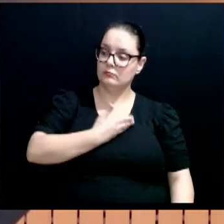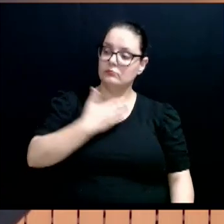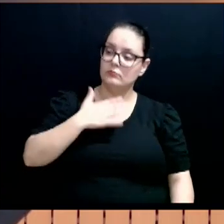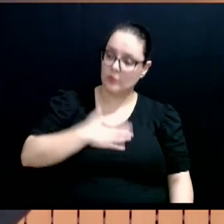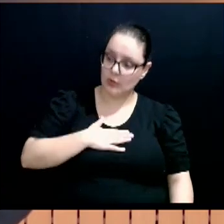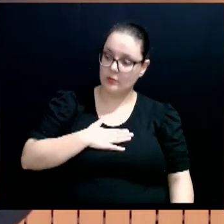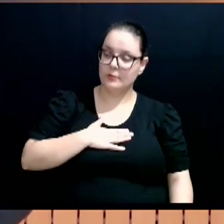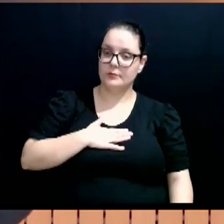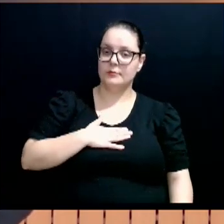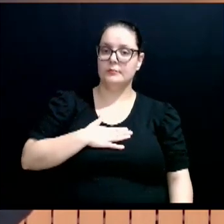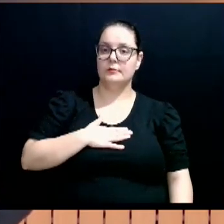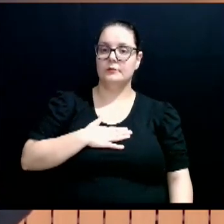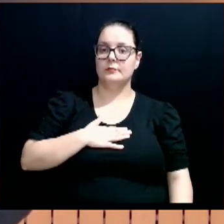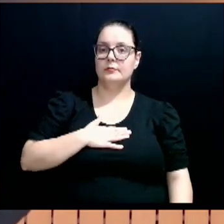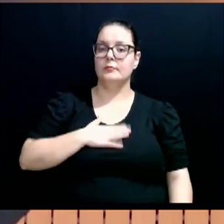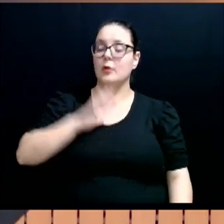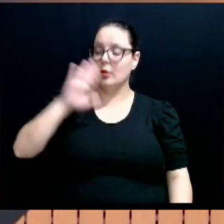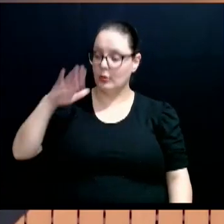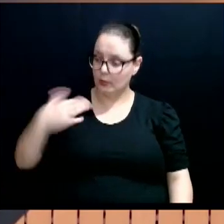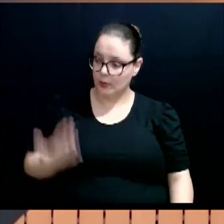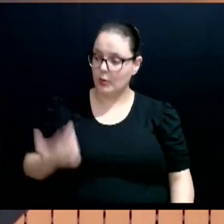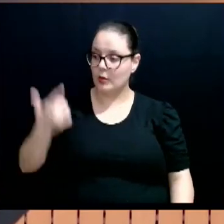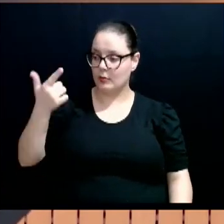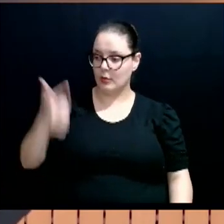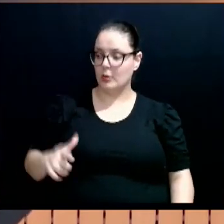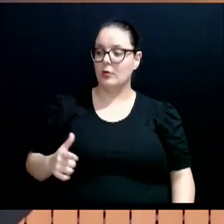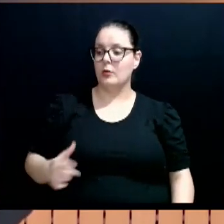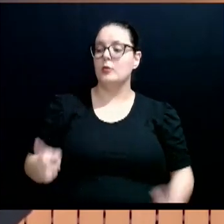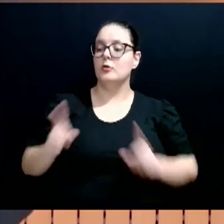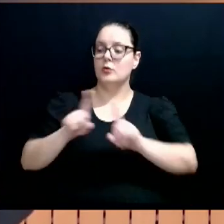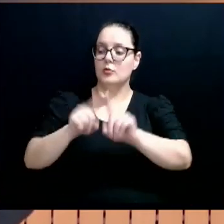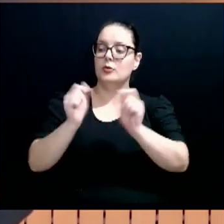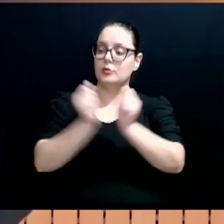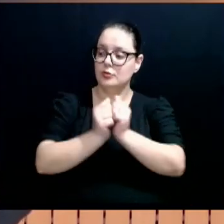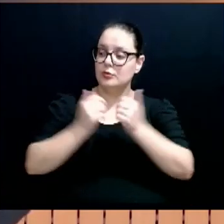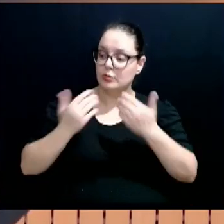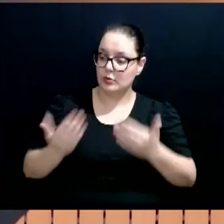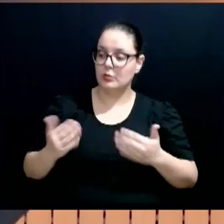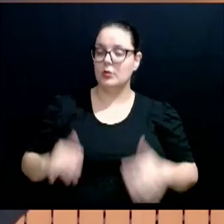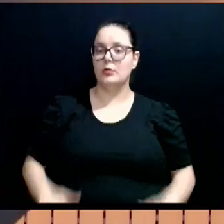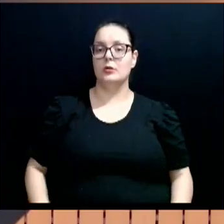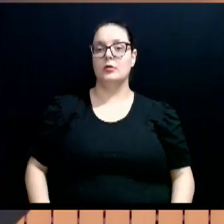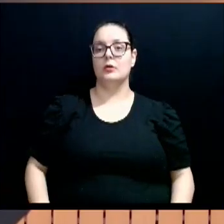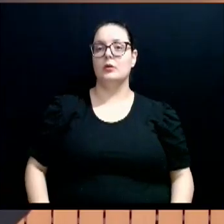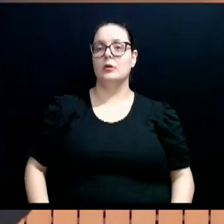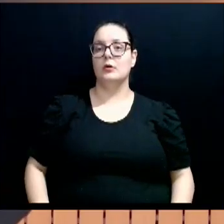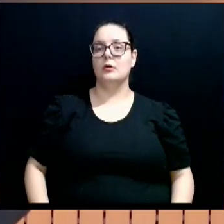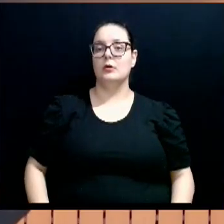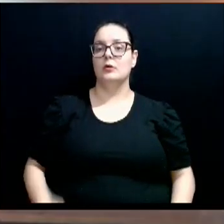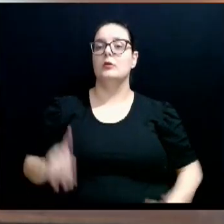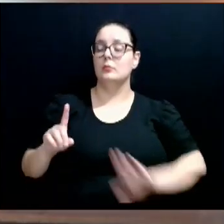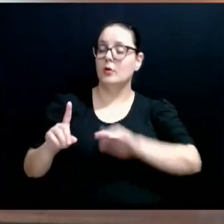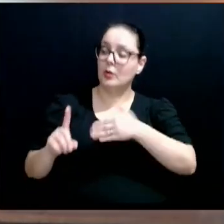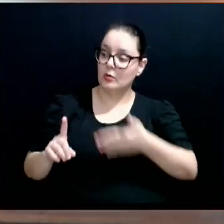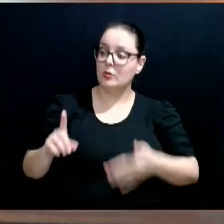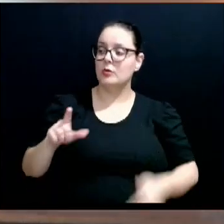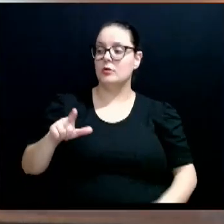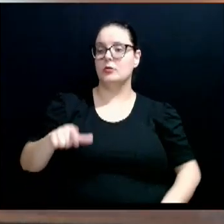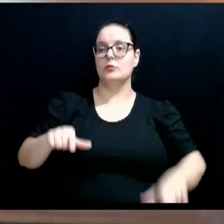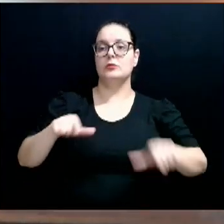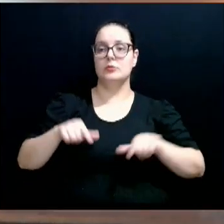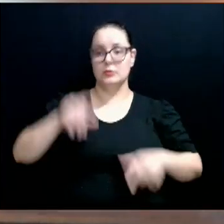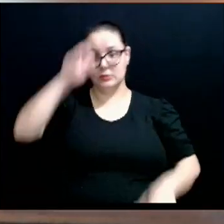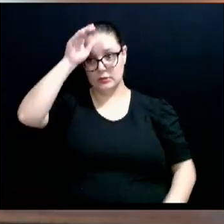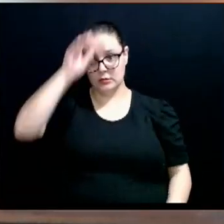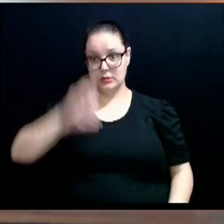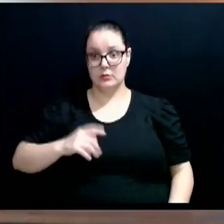Belchior, é uma honra mais uma vez poder estar com você aqui e, né, te honrar com esse título de cidadão campineiro. Emocionado,